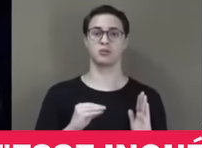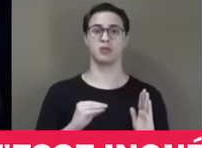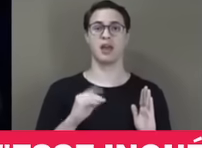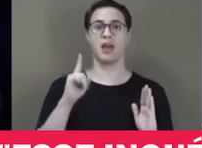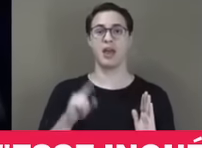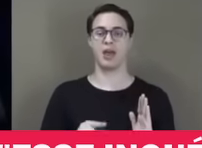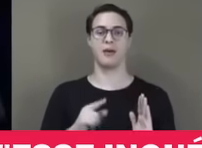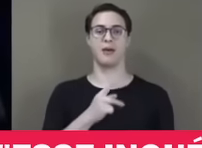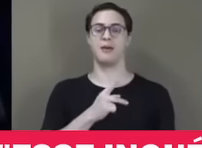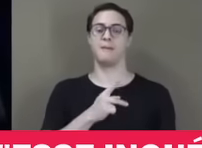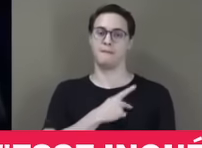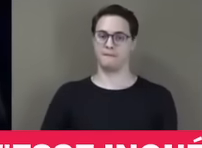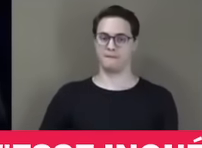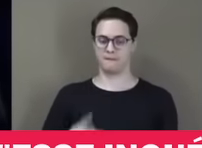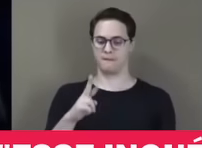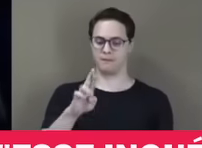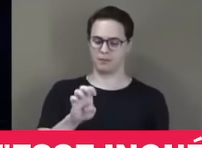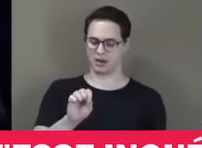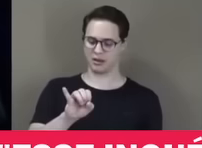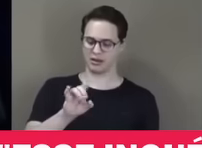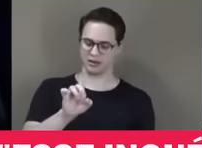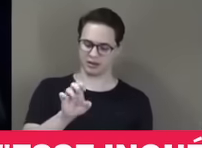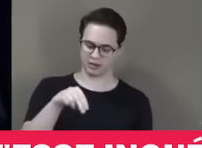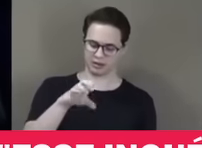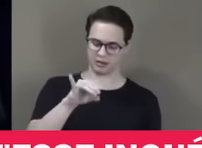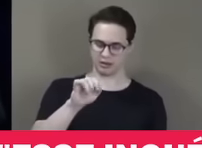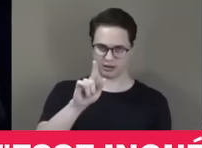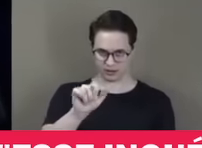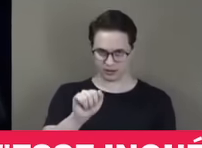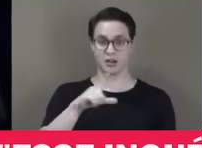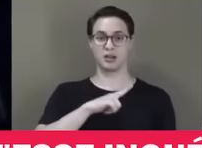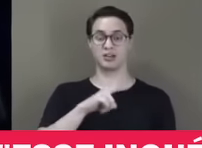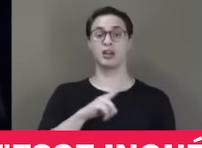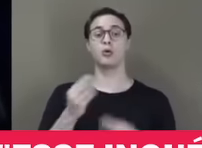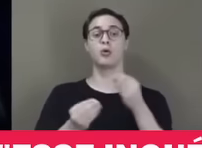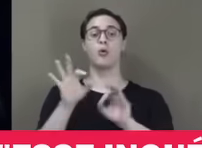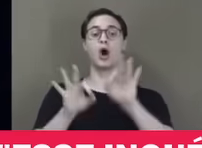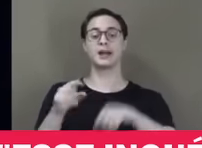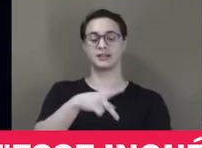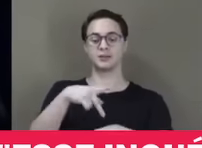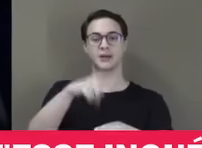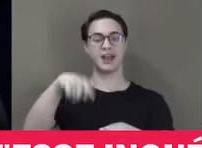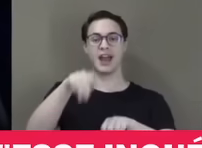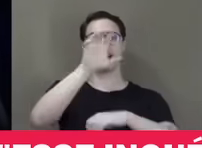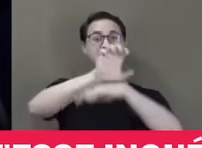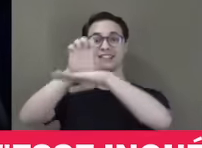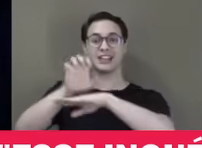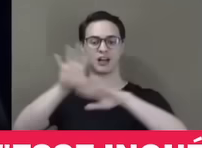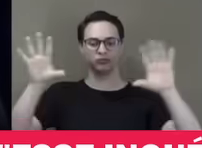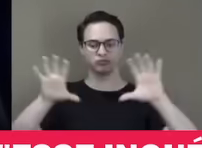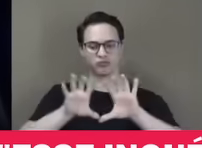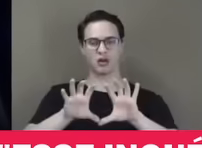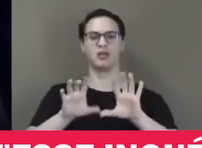é presidencialista, forma federativa de Estado, separação rígida entre os poderes, Supremo Tribunal Federal vitalício.